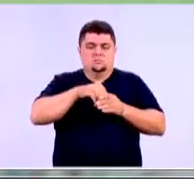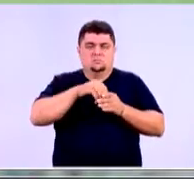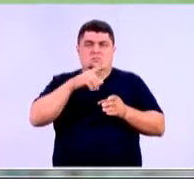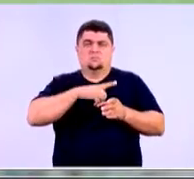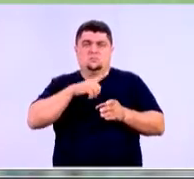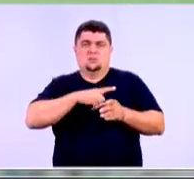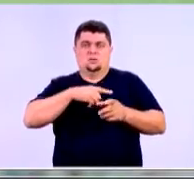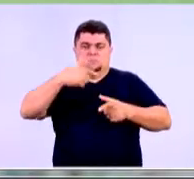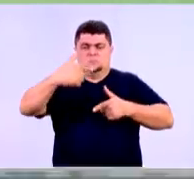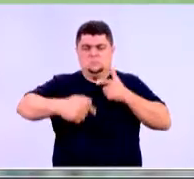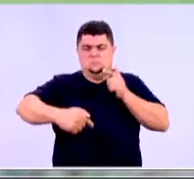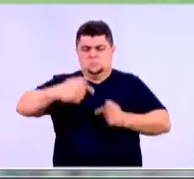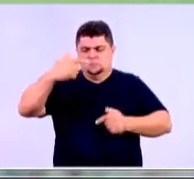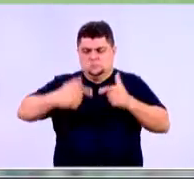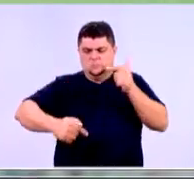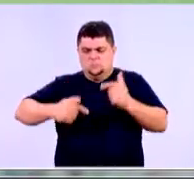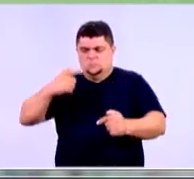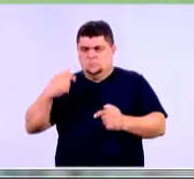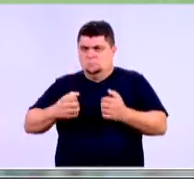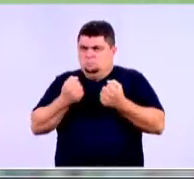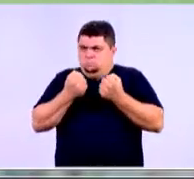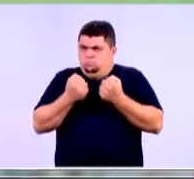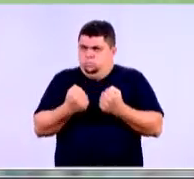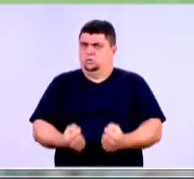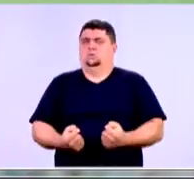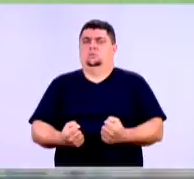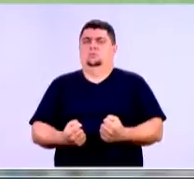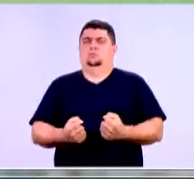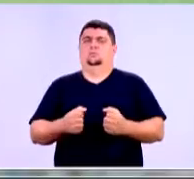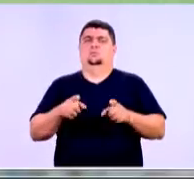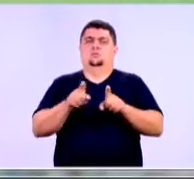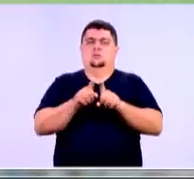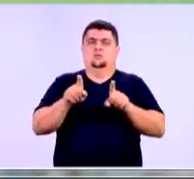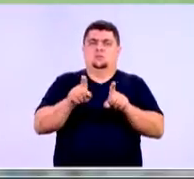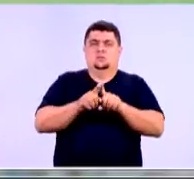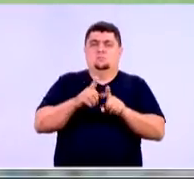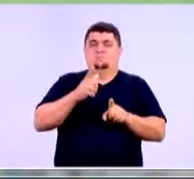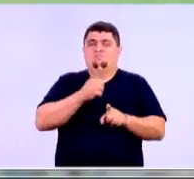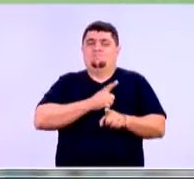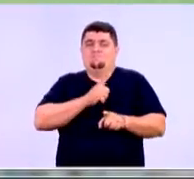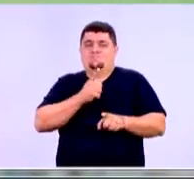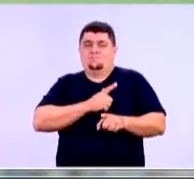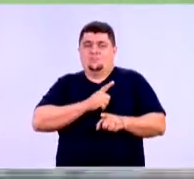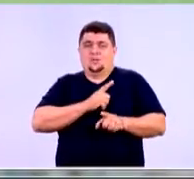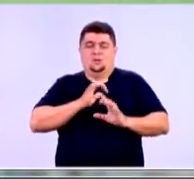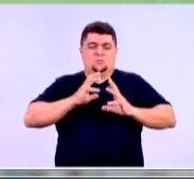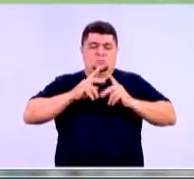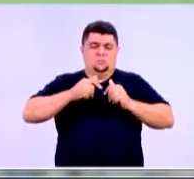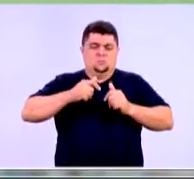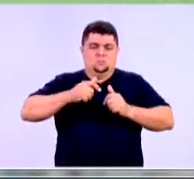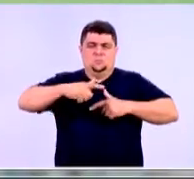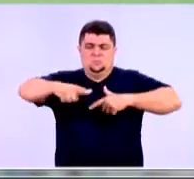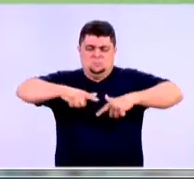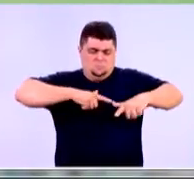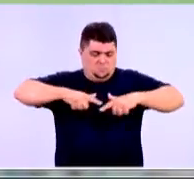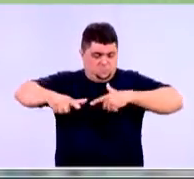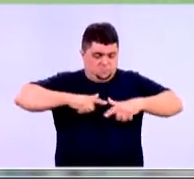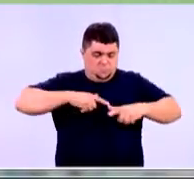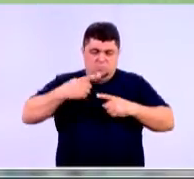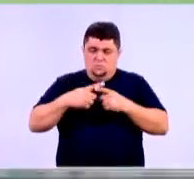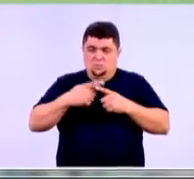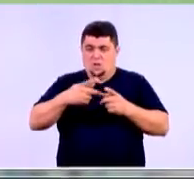de concorrência acirrada e envolvidas permanentemente no esforço de conquistar e